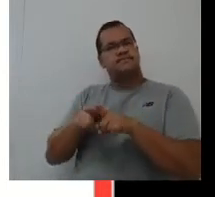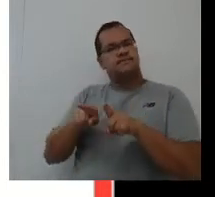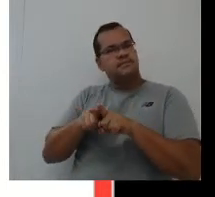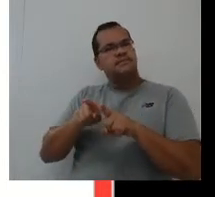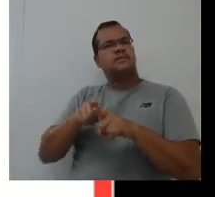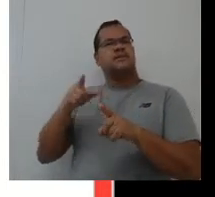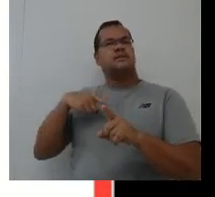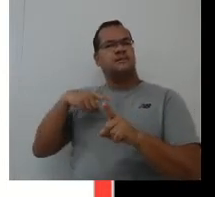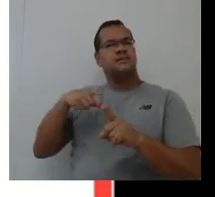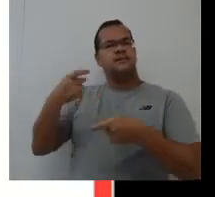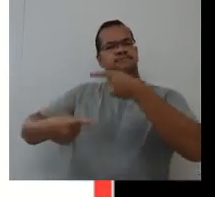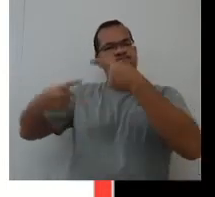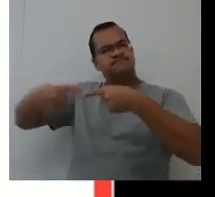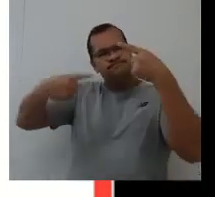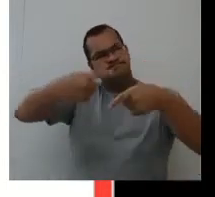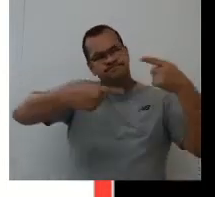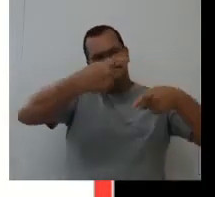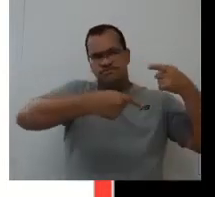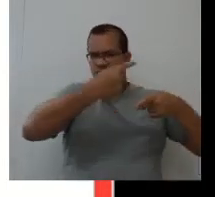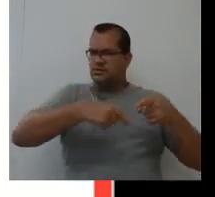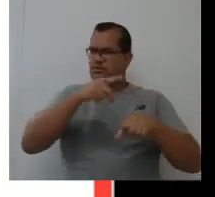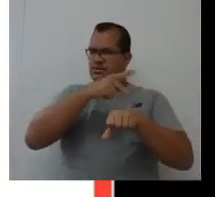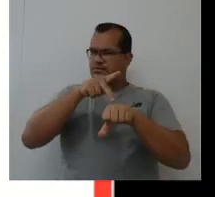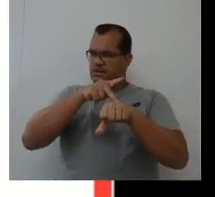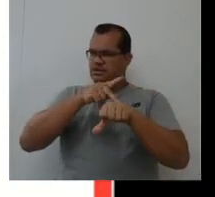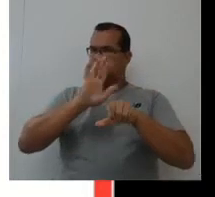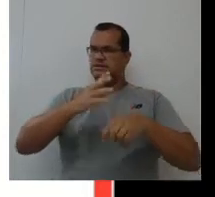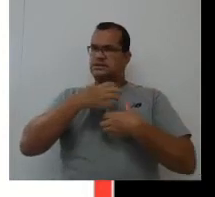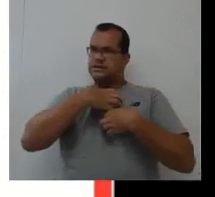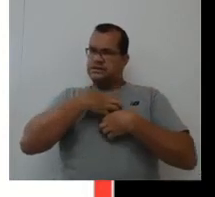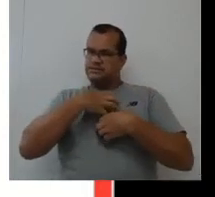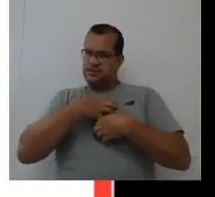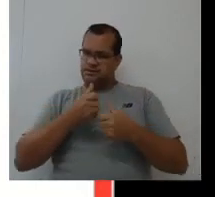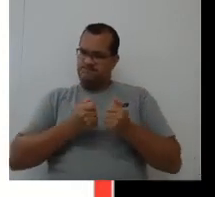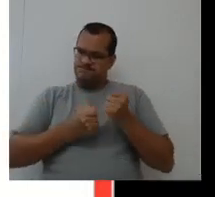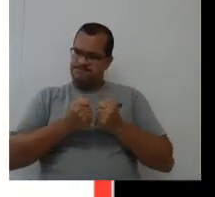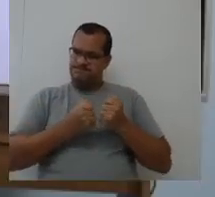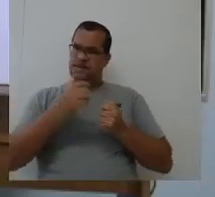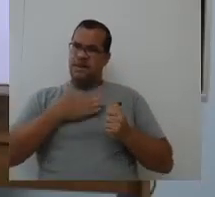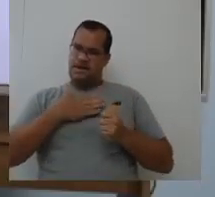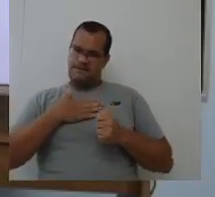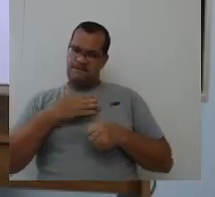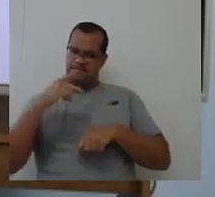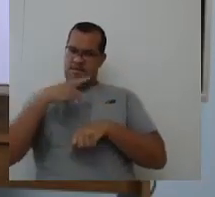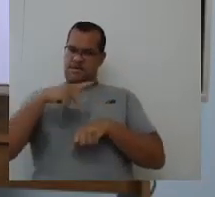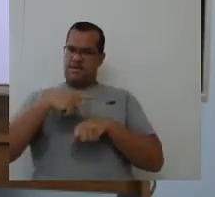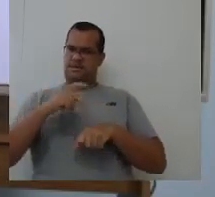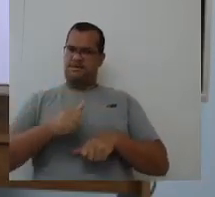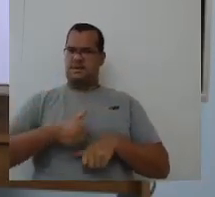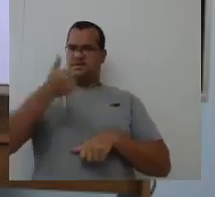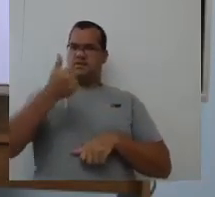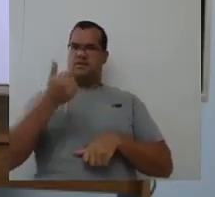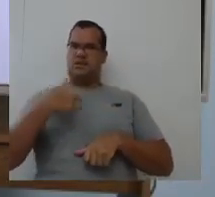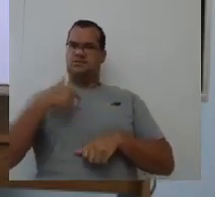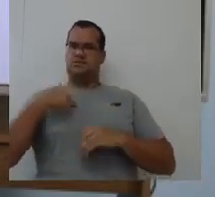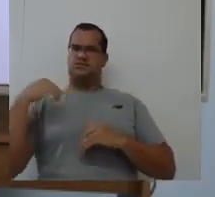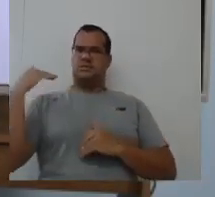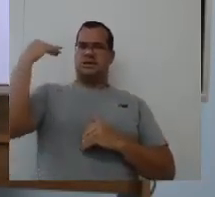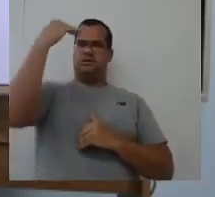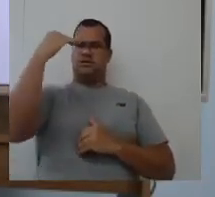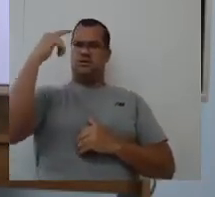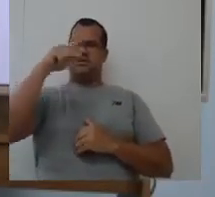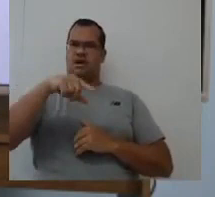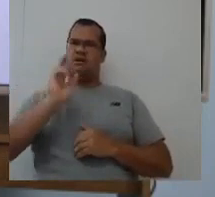para intensificar as disputas entre as nações, né? Então, o sentimento nacionalista, minha nacionalidade é melhor, eu sou superior, eu